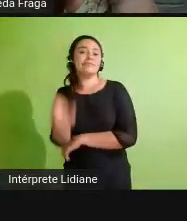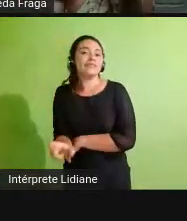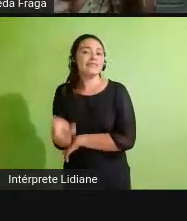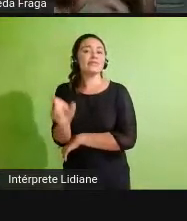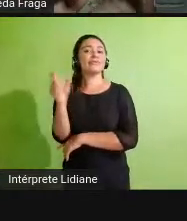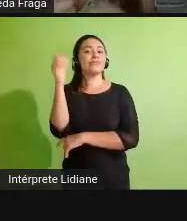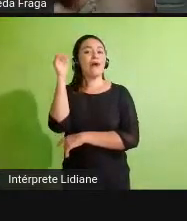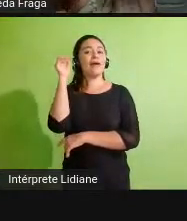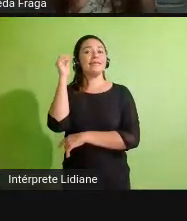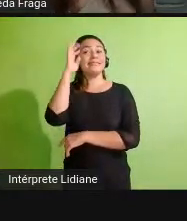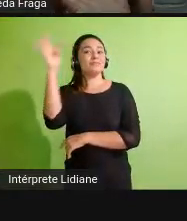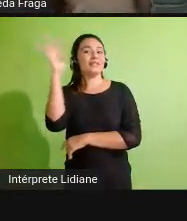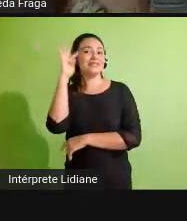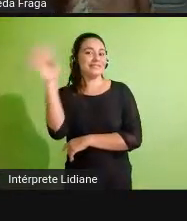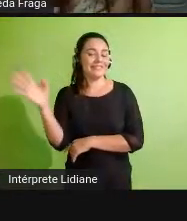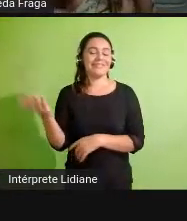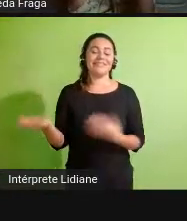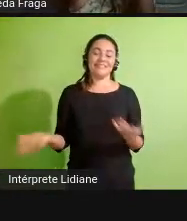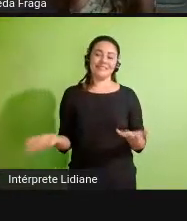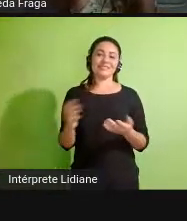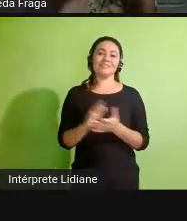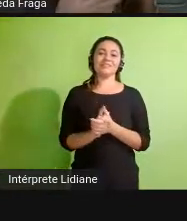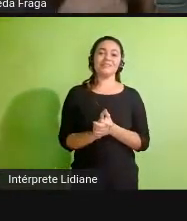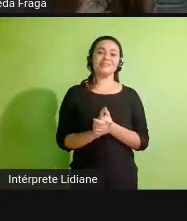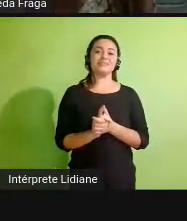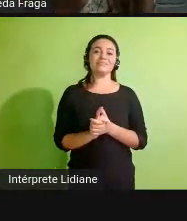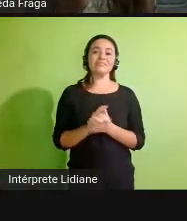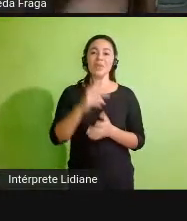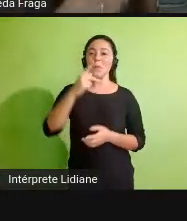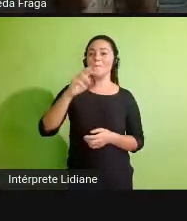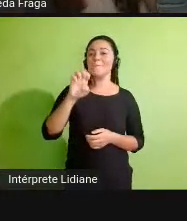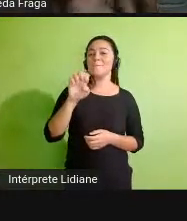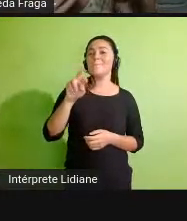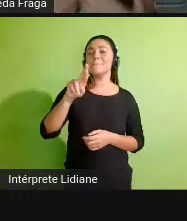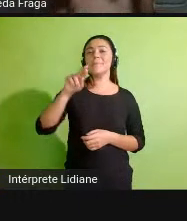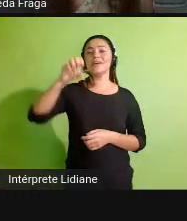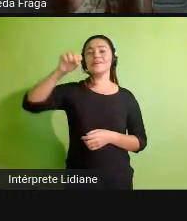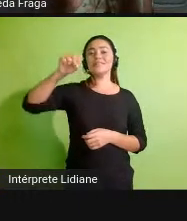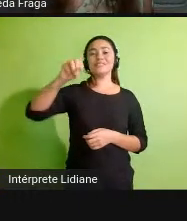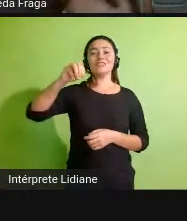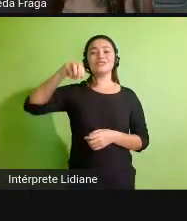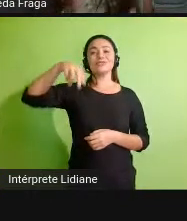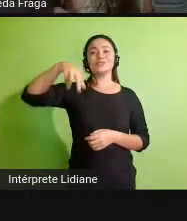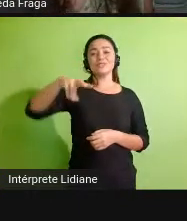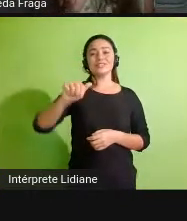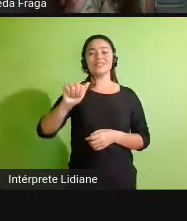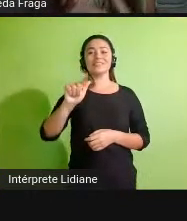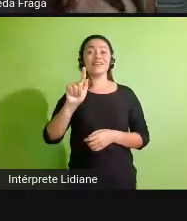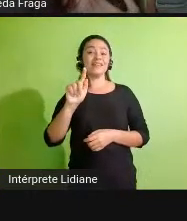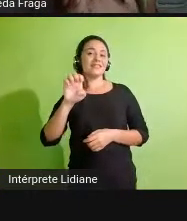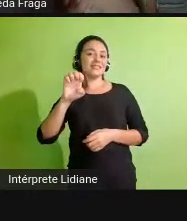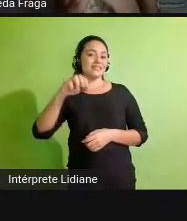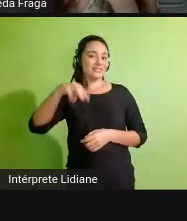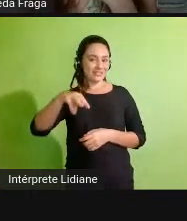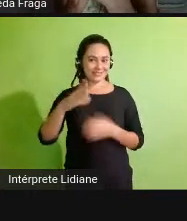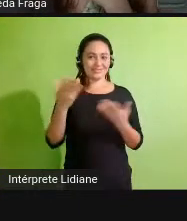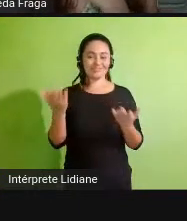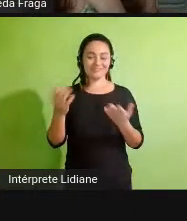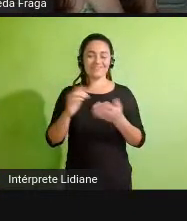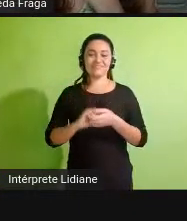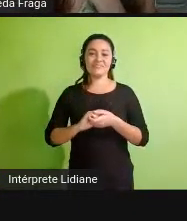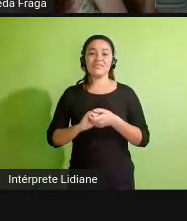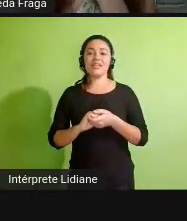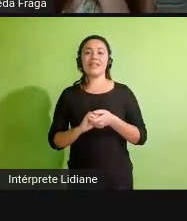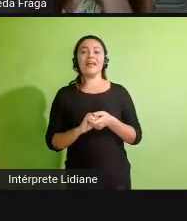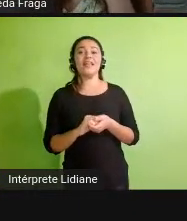conduzindo o jogador a interagir com algumas condutas que reforçam ou desconstroem esses